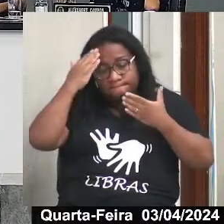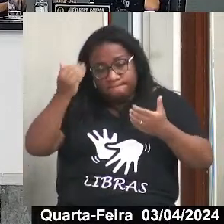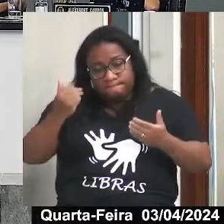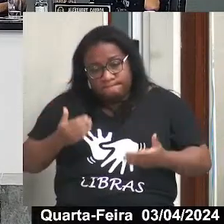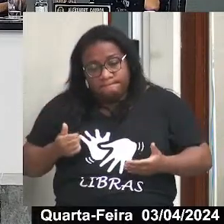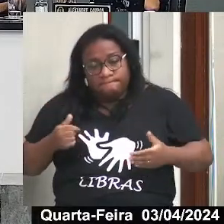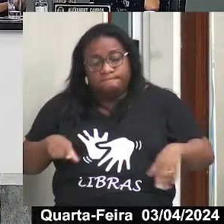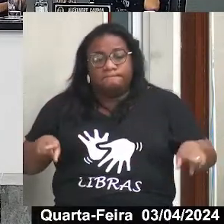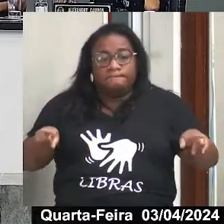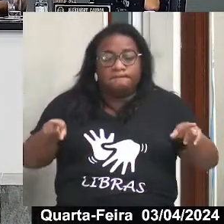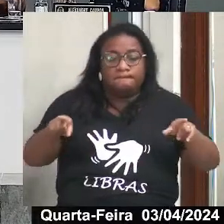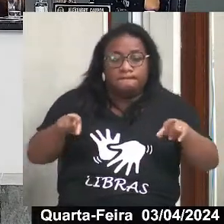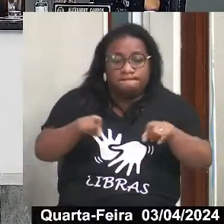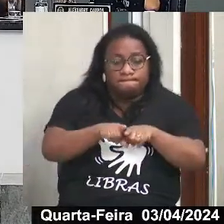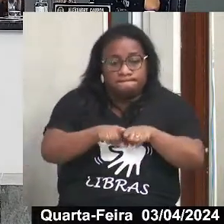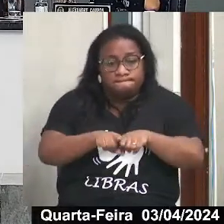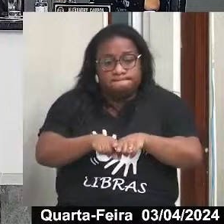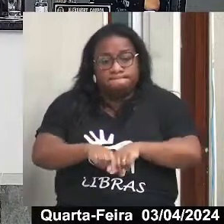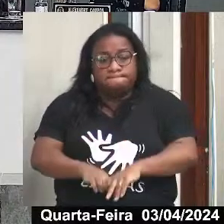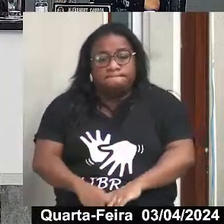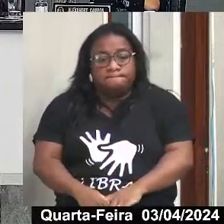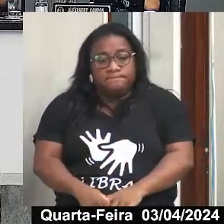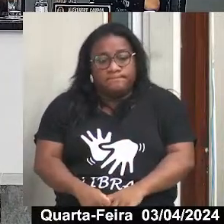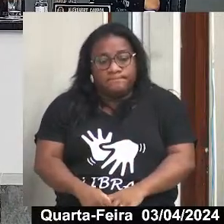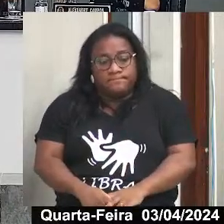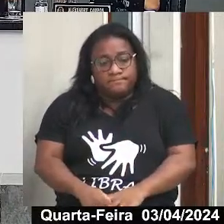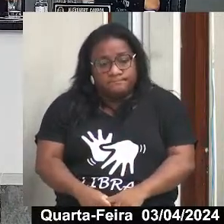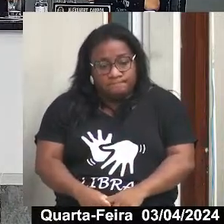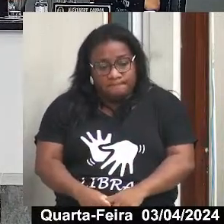honra e memória do falecimento amigo.